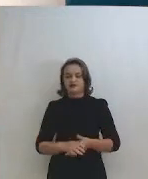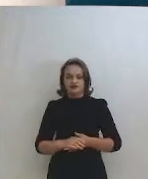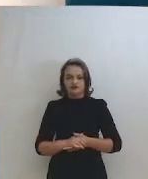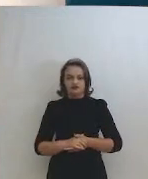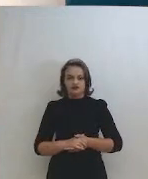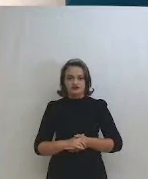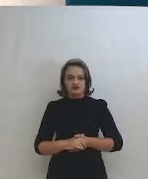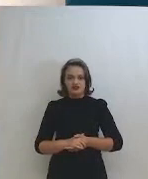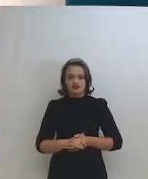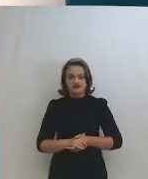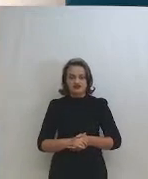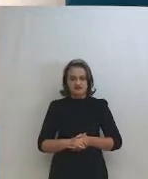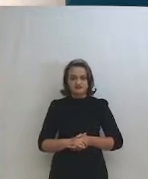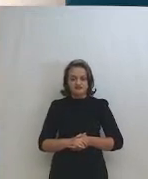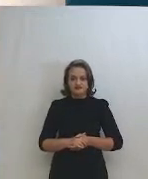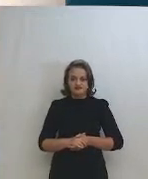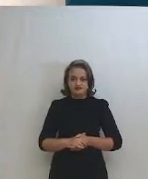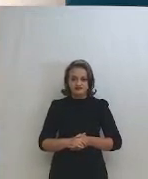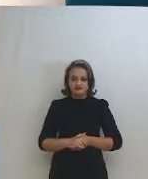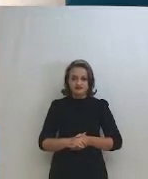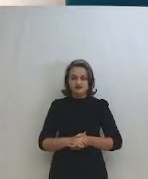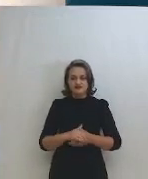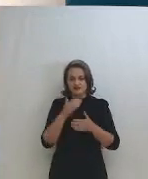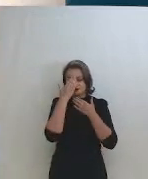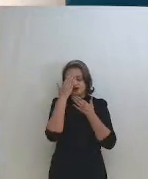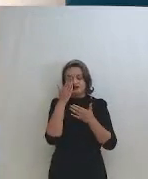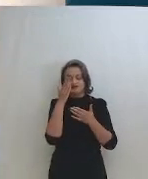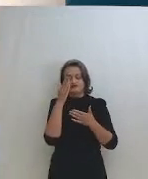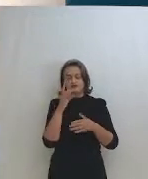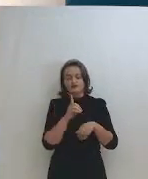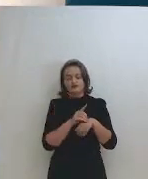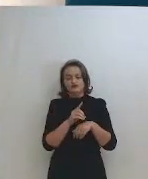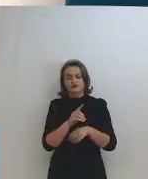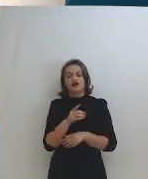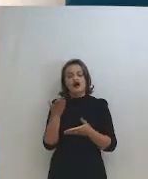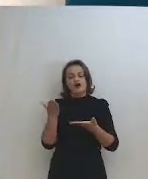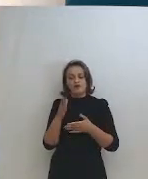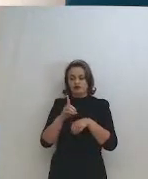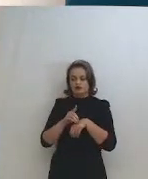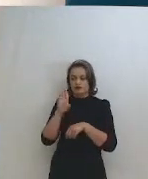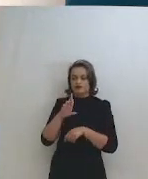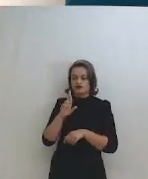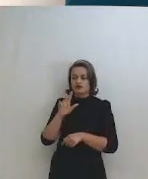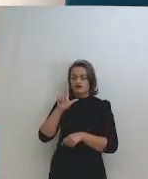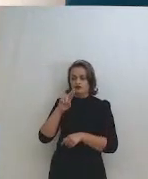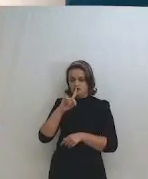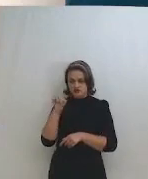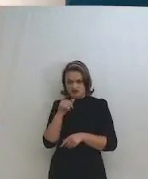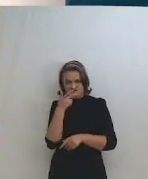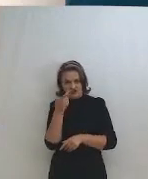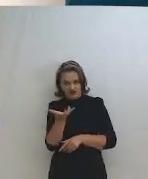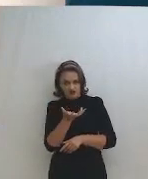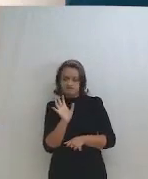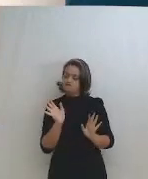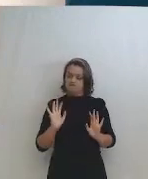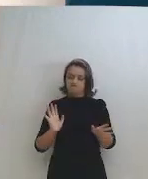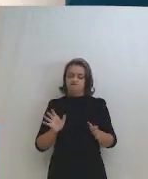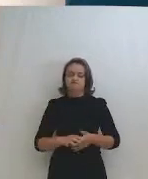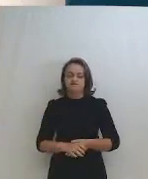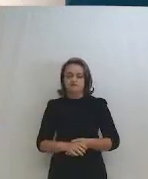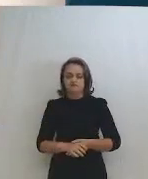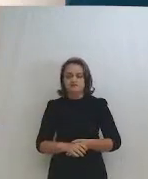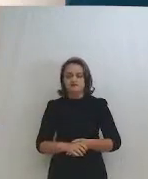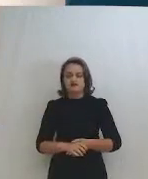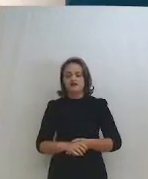doutor Arno. A doutora Luísa quer se manifestar? Não. Então, eu passo